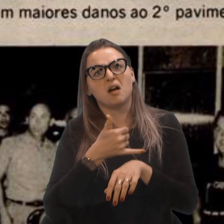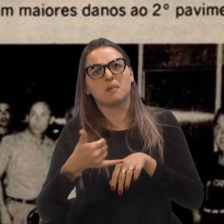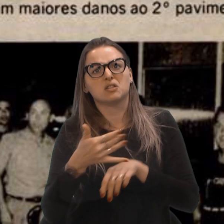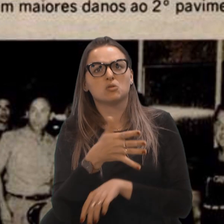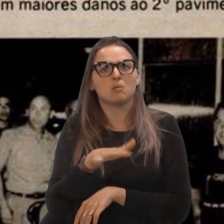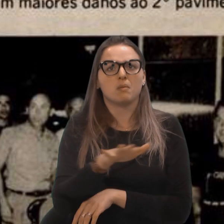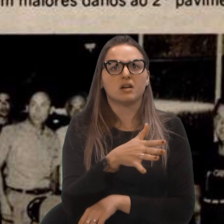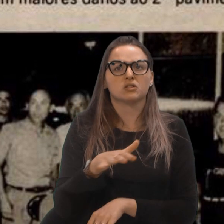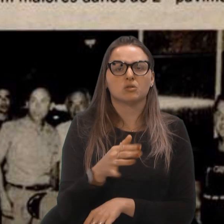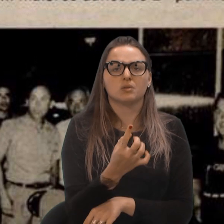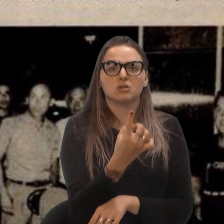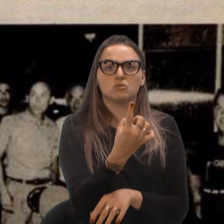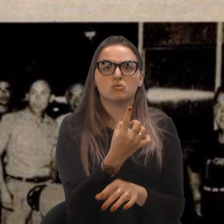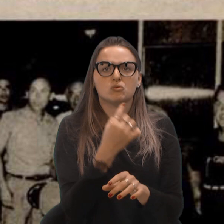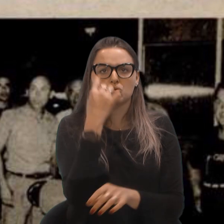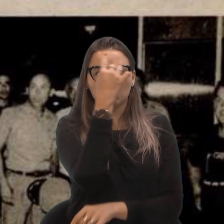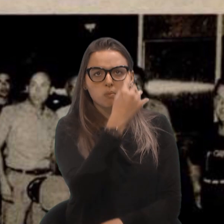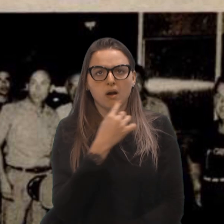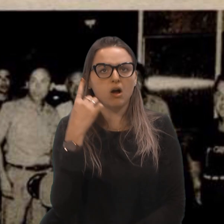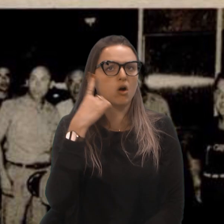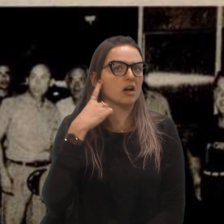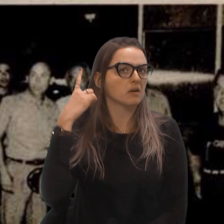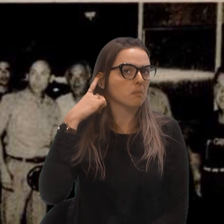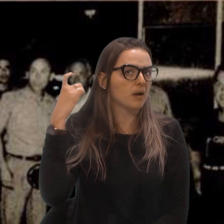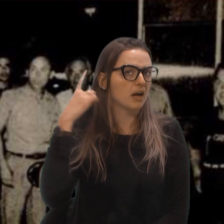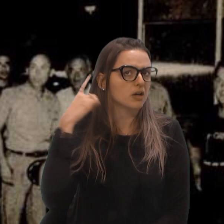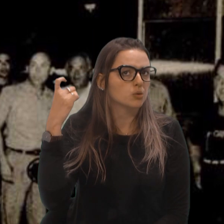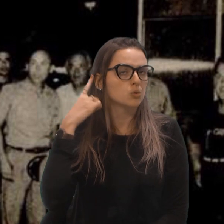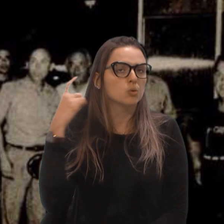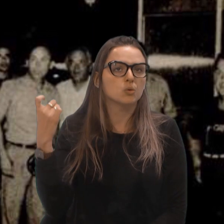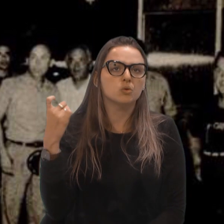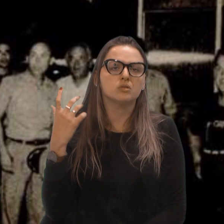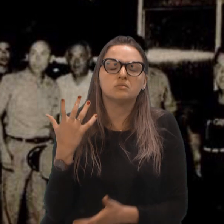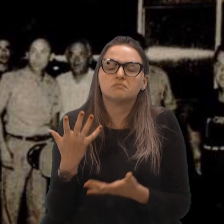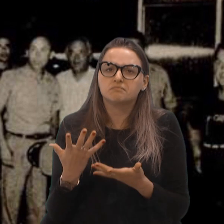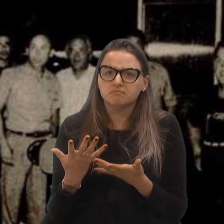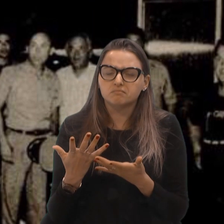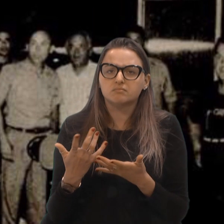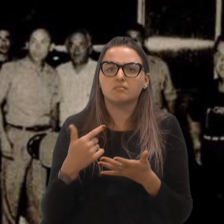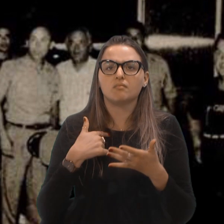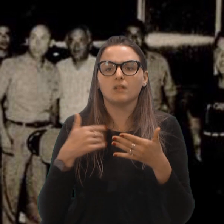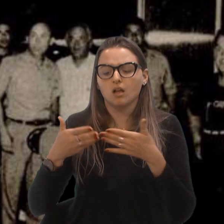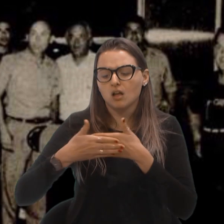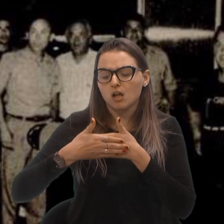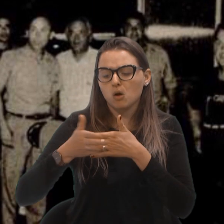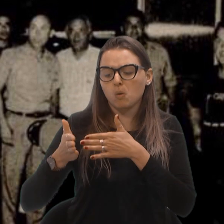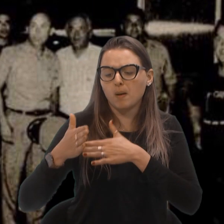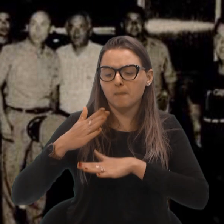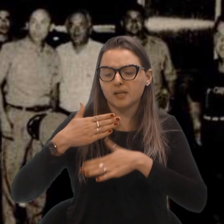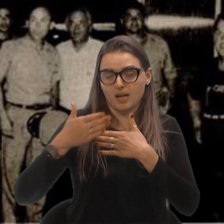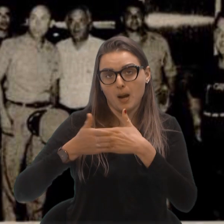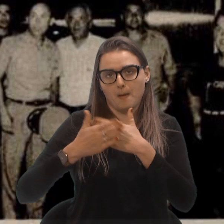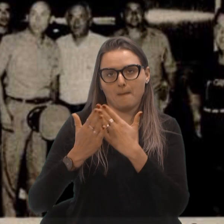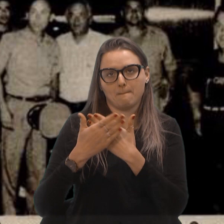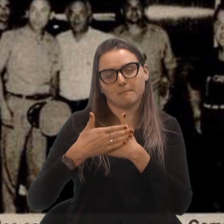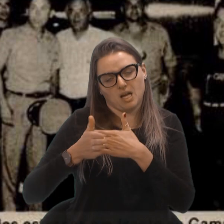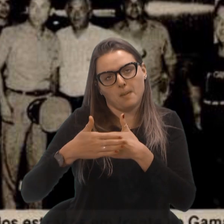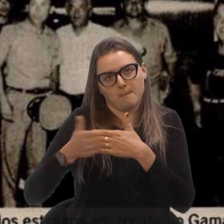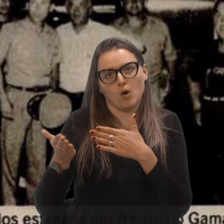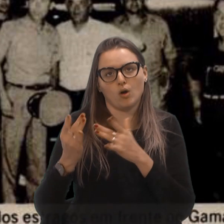tinha se passado 1h30 de barulho, né? Aí abri a porta do